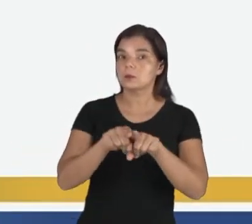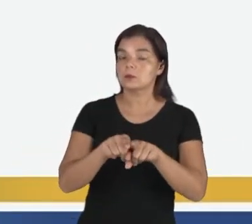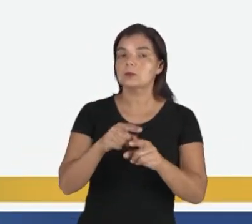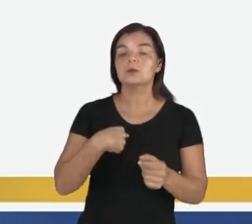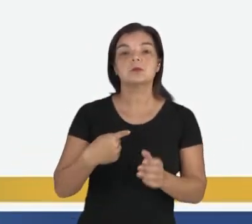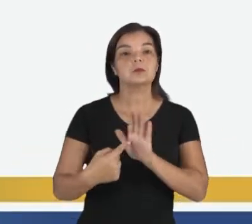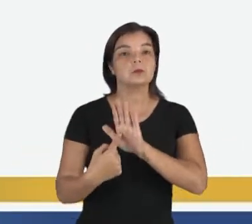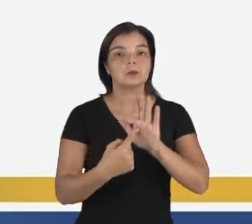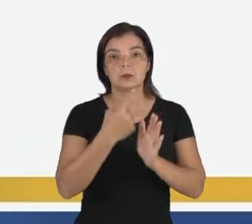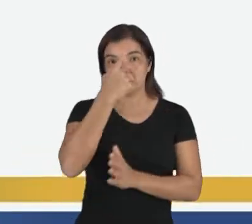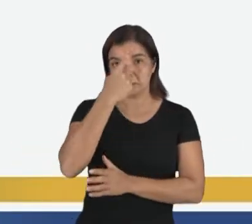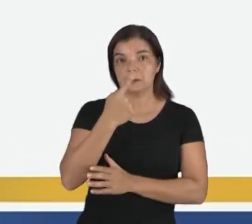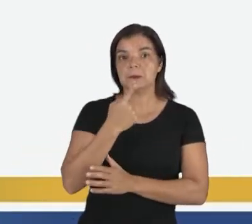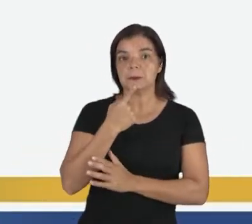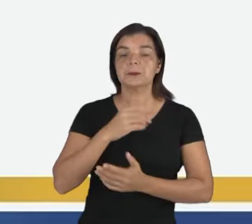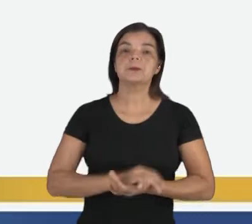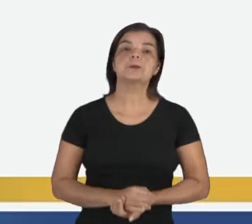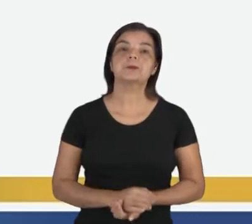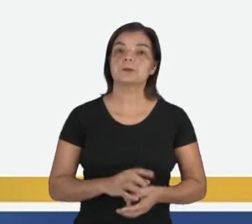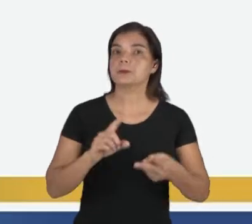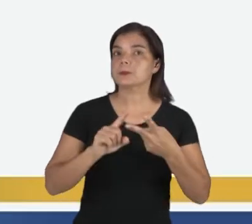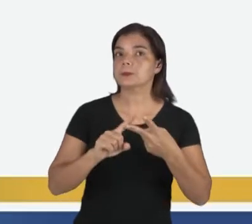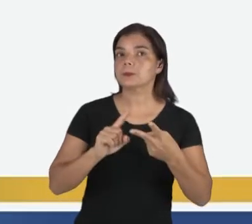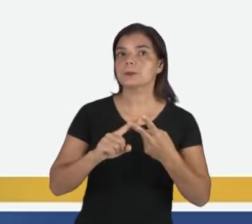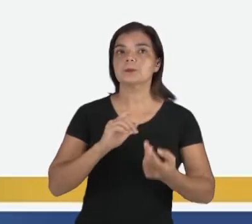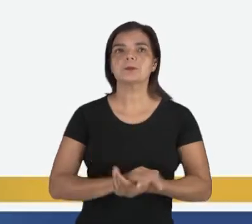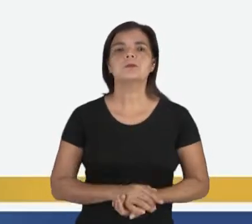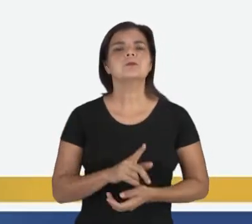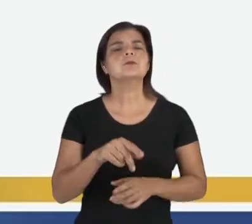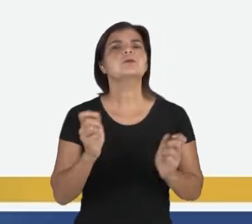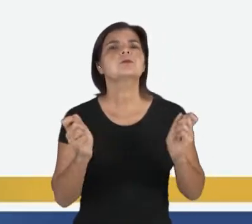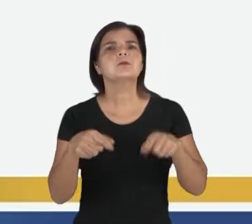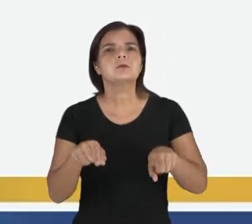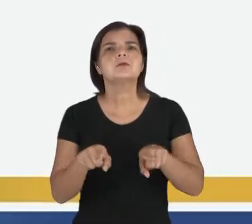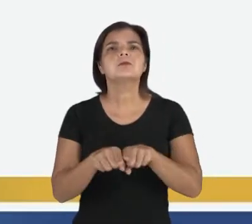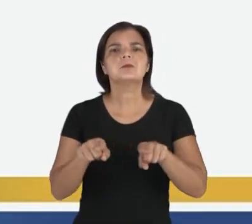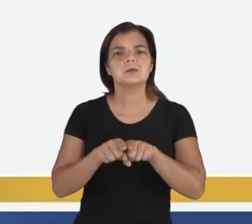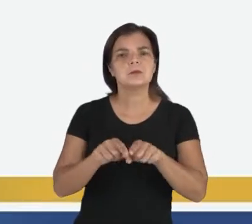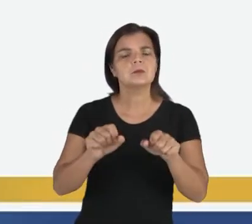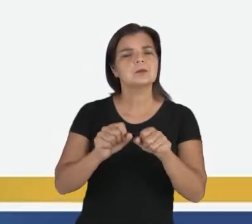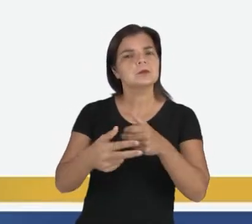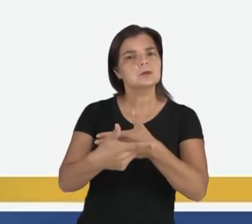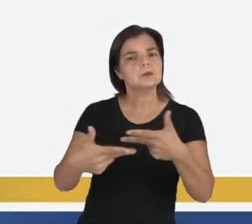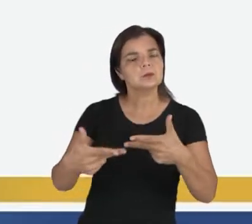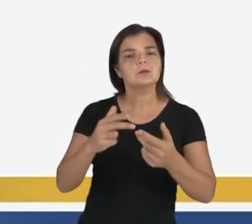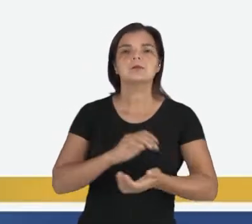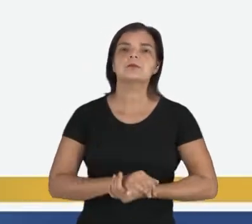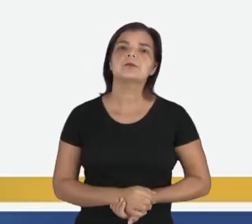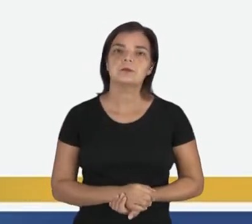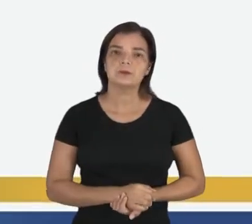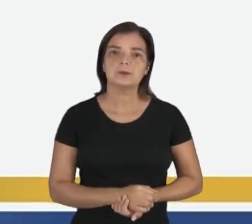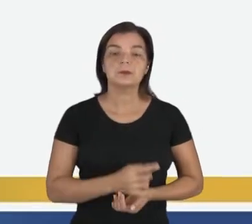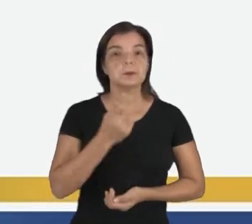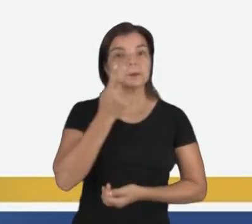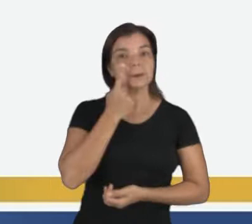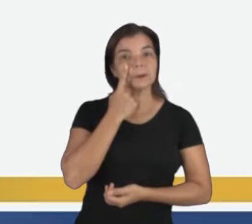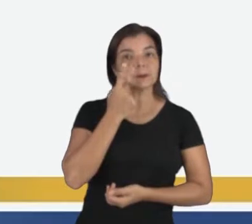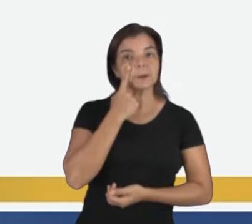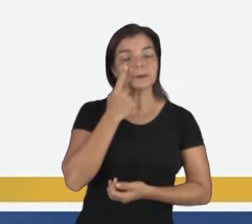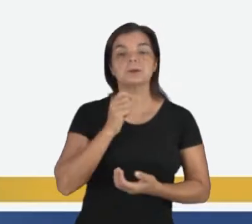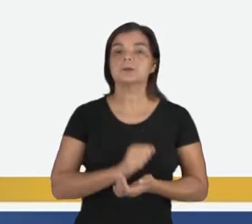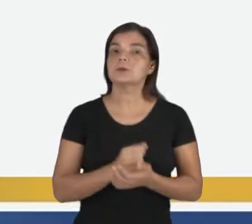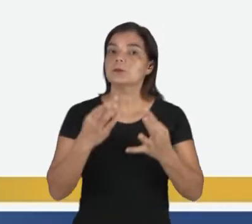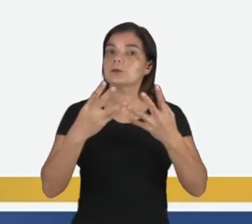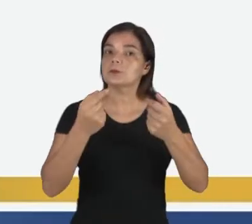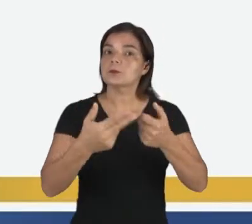Isso é o que nós vemos na imagem. Segundo ponto. O que é possível fazer com esses objetos? Observem, gente,